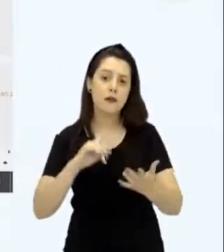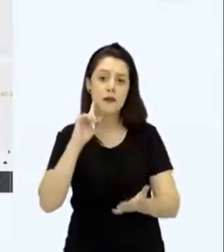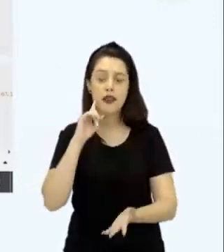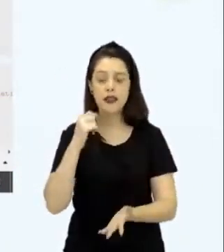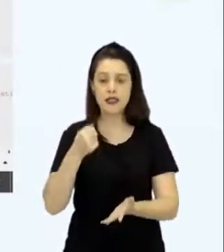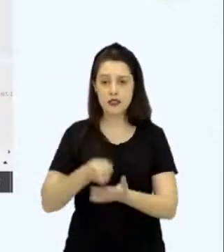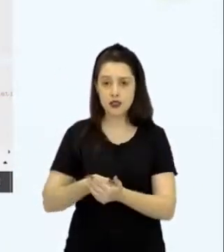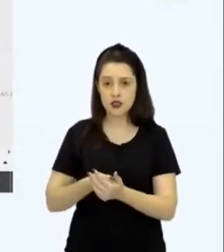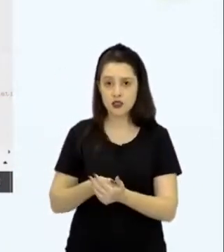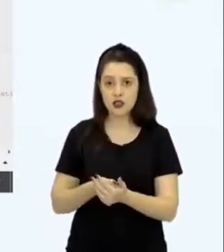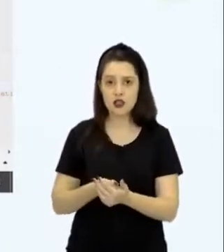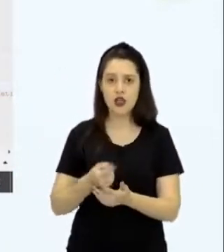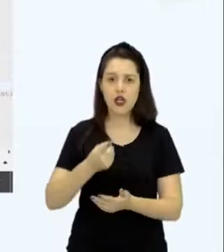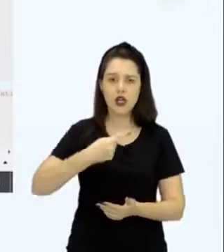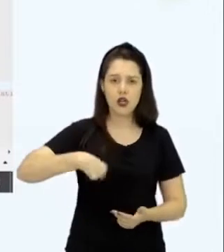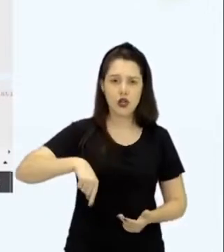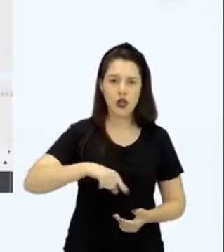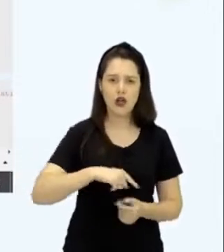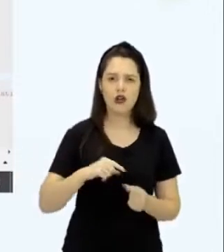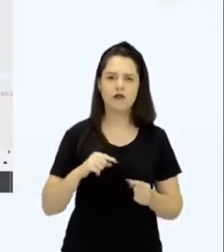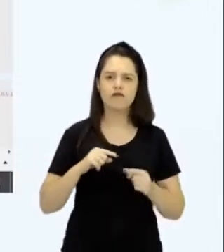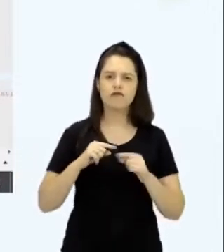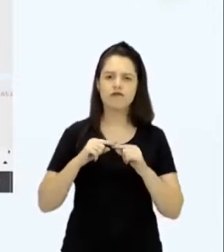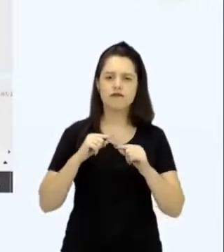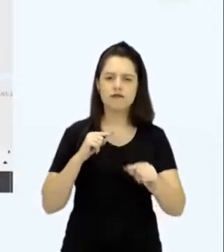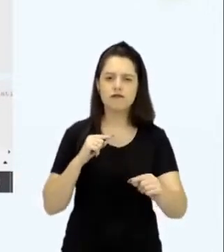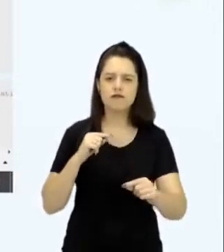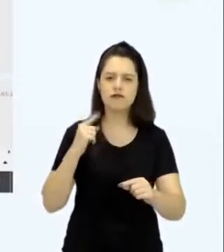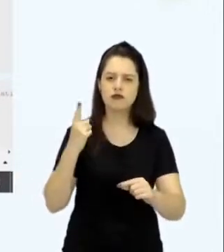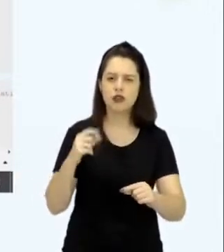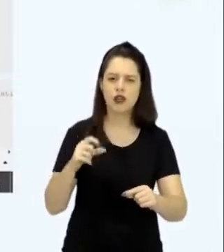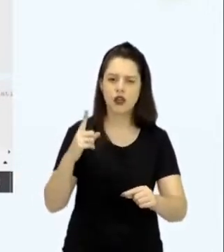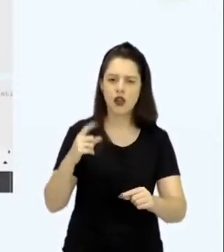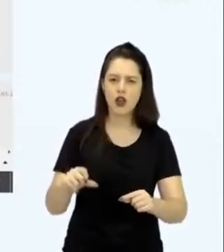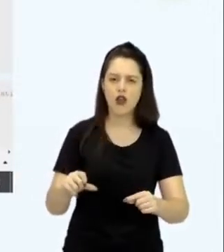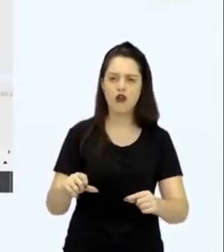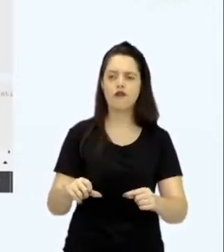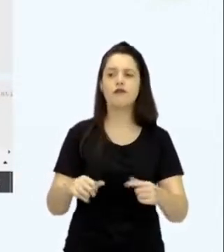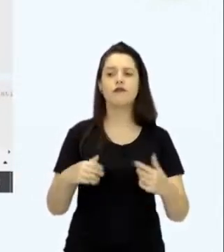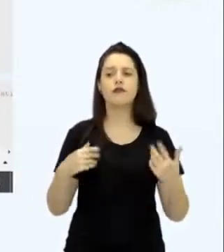na nossa linha aqui, número 19, map valor